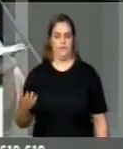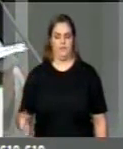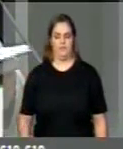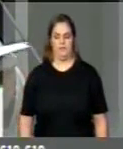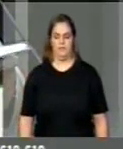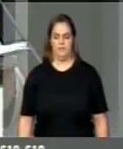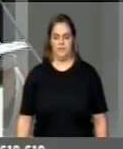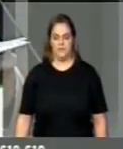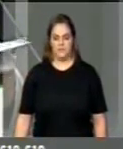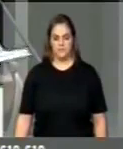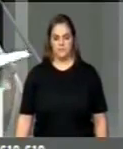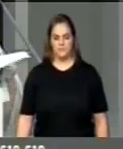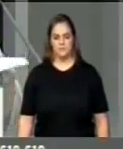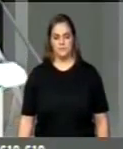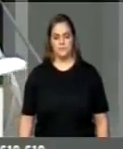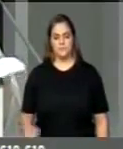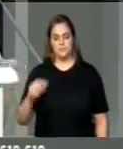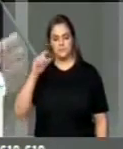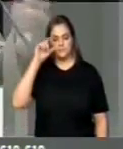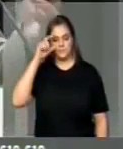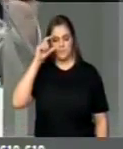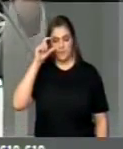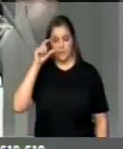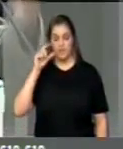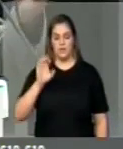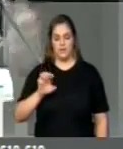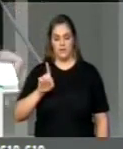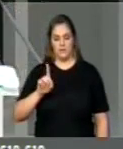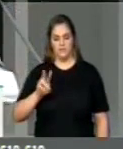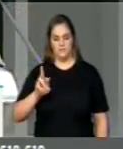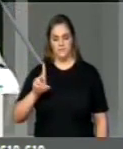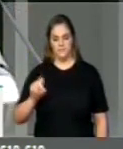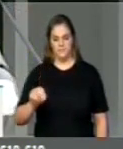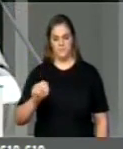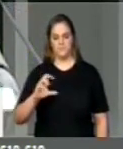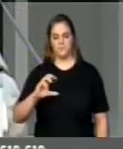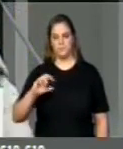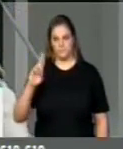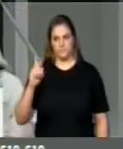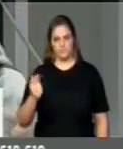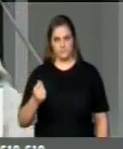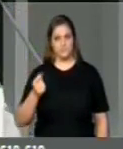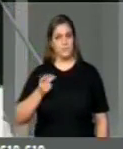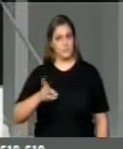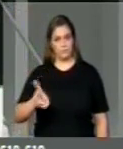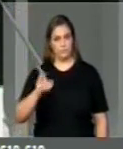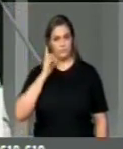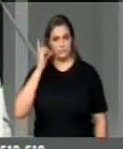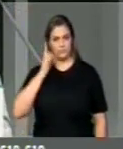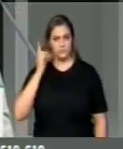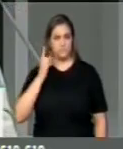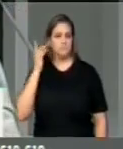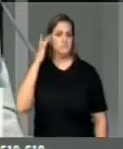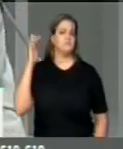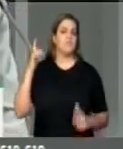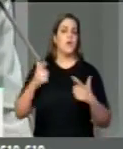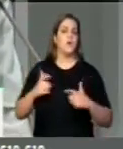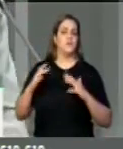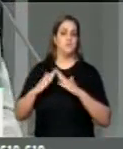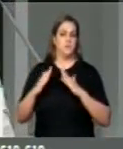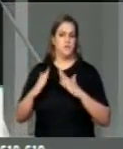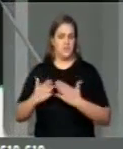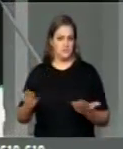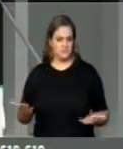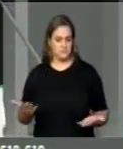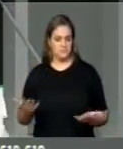que Eduardo Cunha ainda tem as regalias de deputado, né? Não sabemos onde ele está morando, se é num